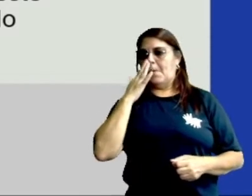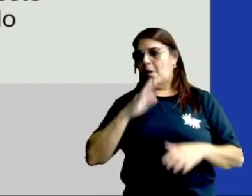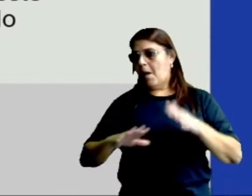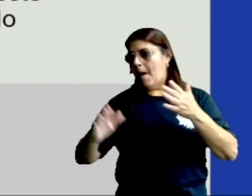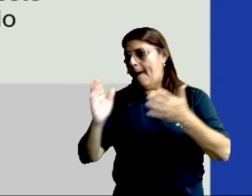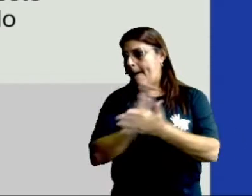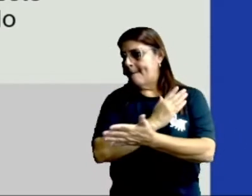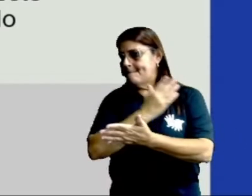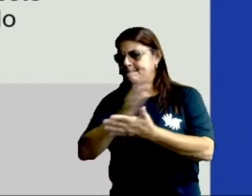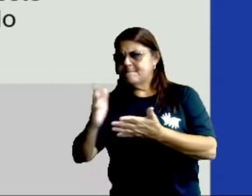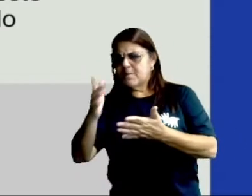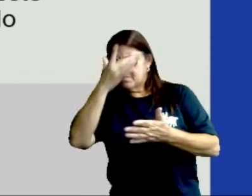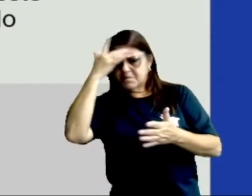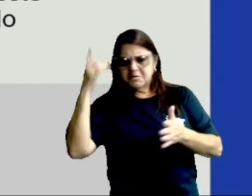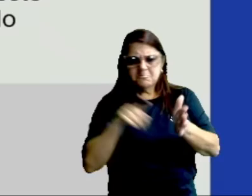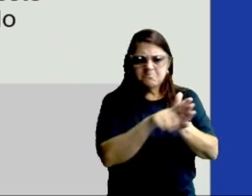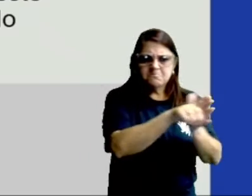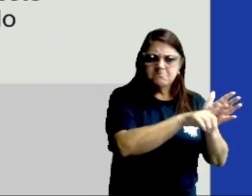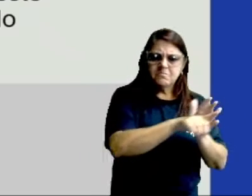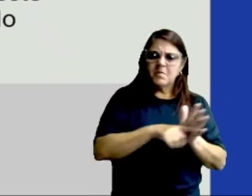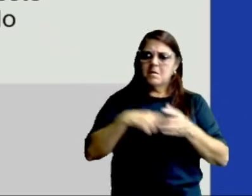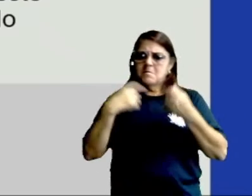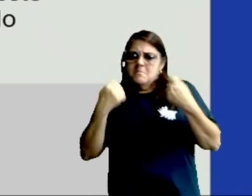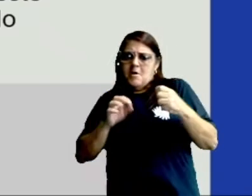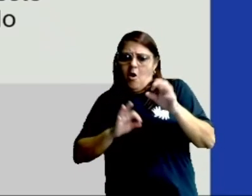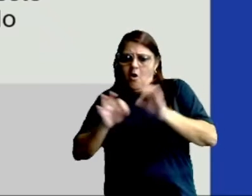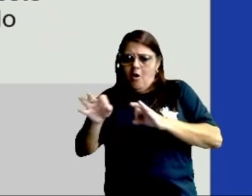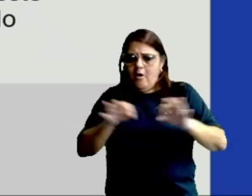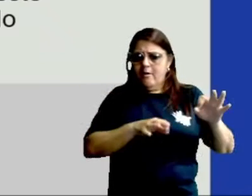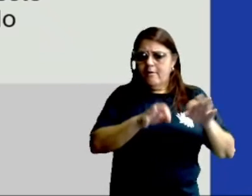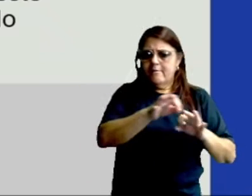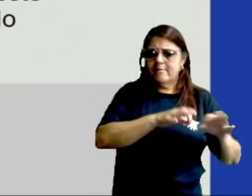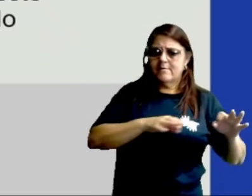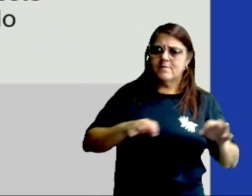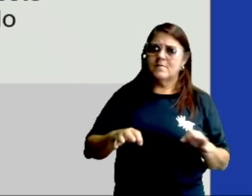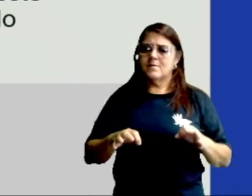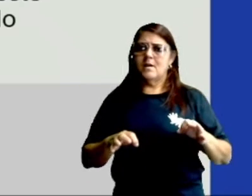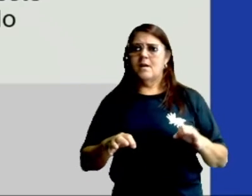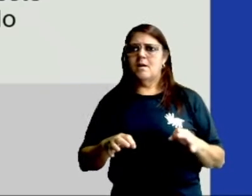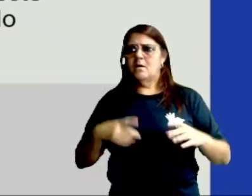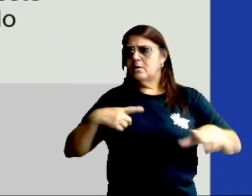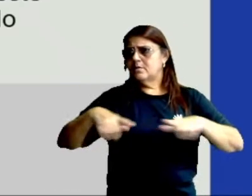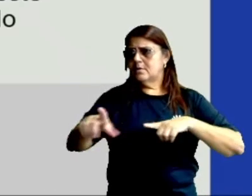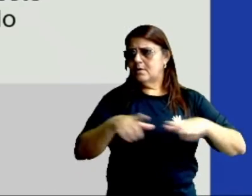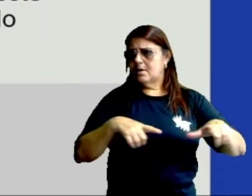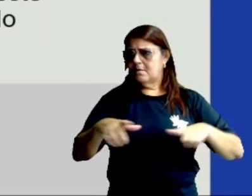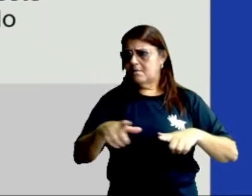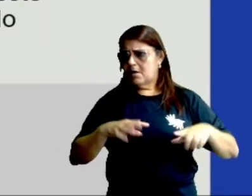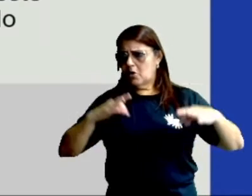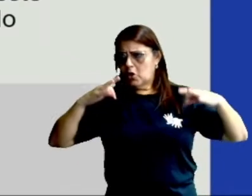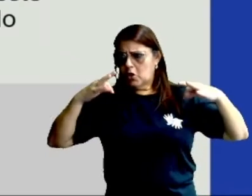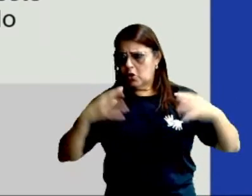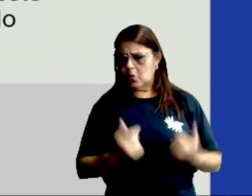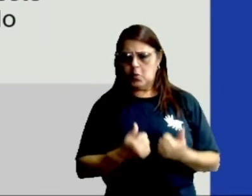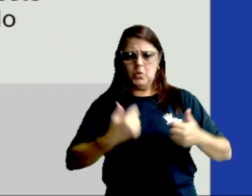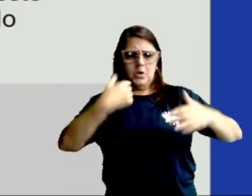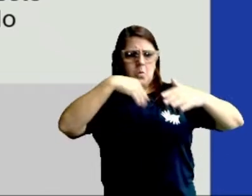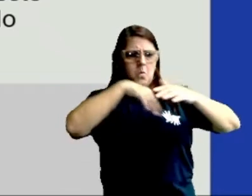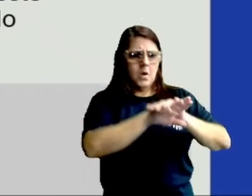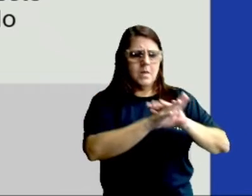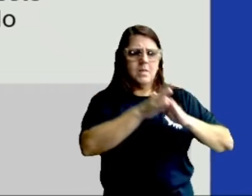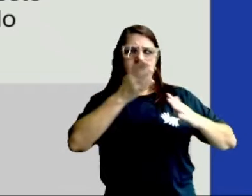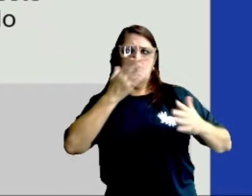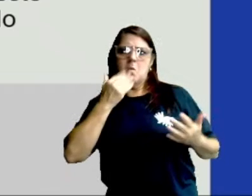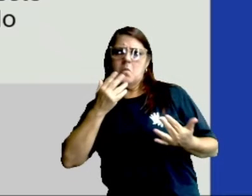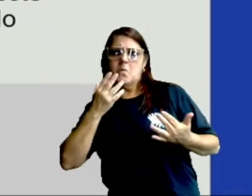alguns historiadores colocam que a necessidade de organizar né esse trabalho todo aí de estocar